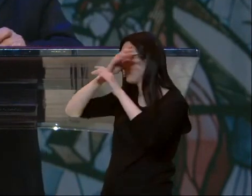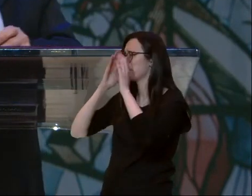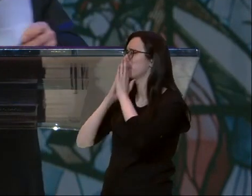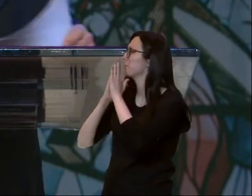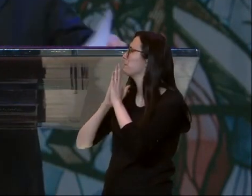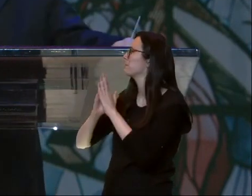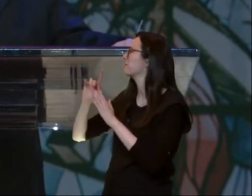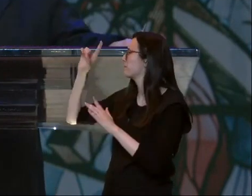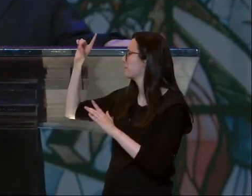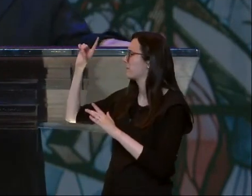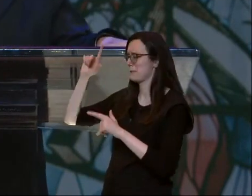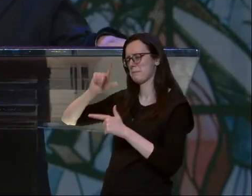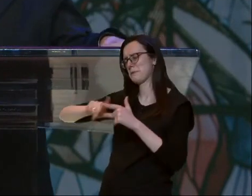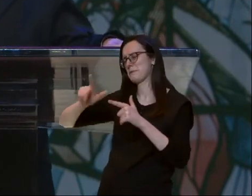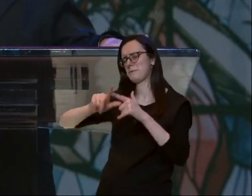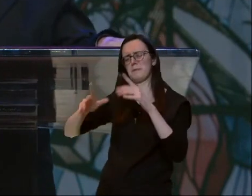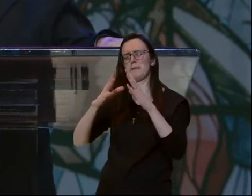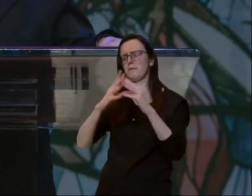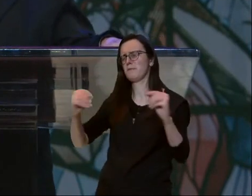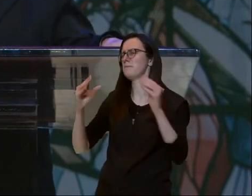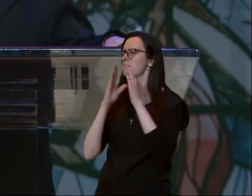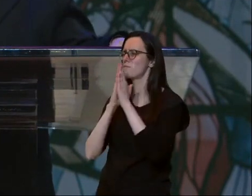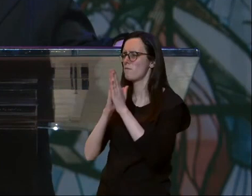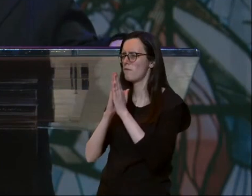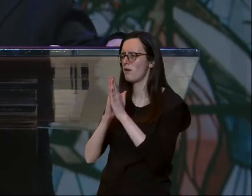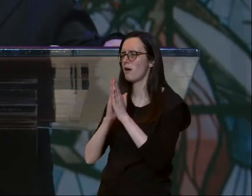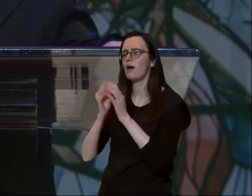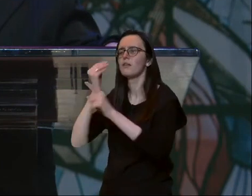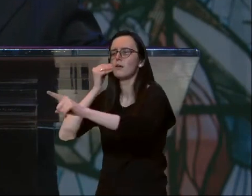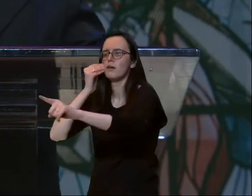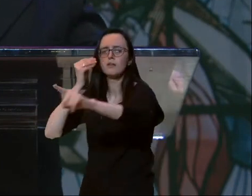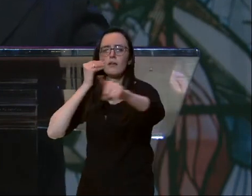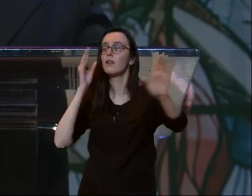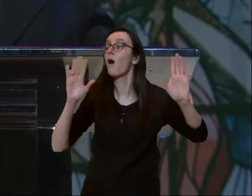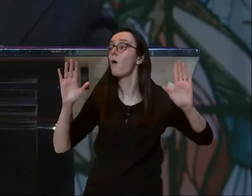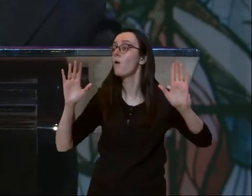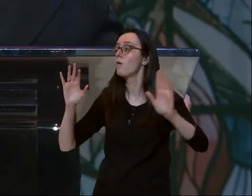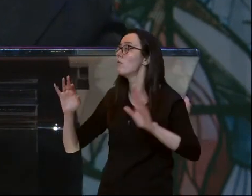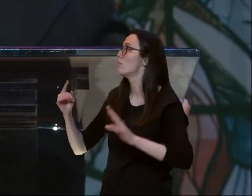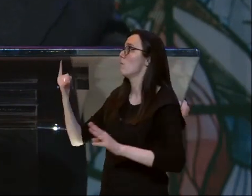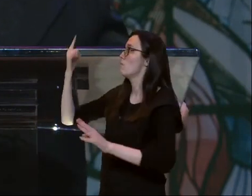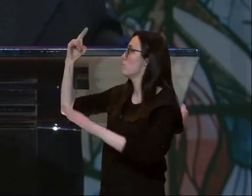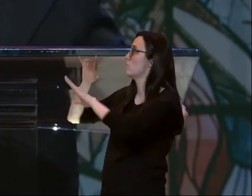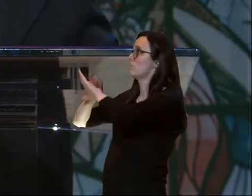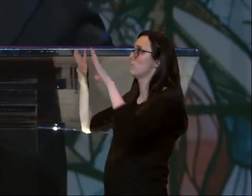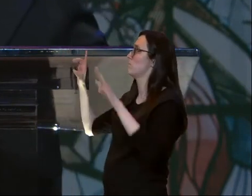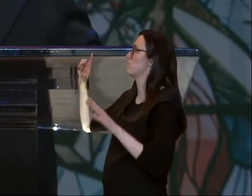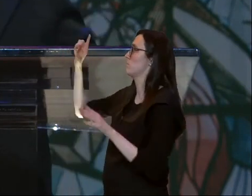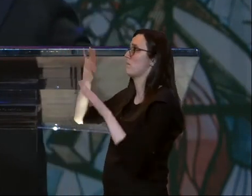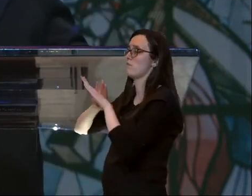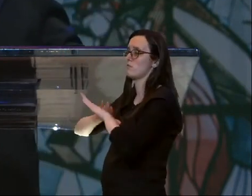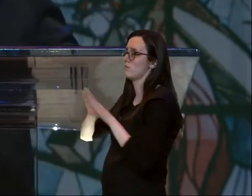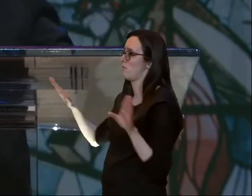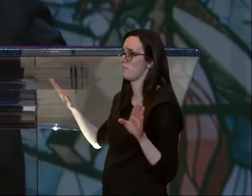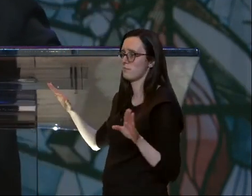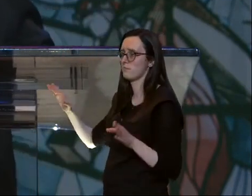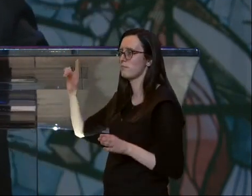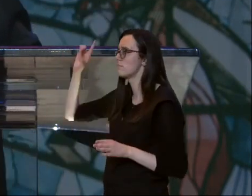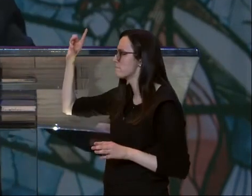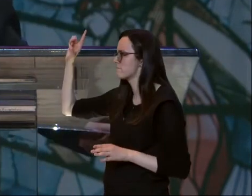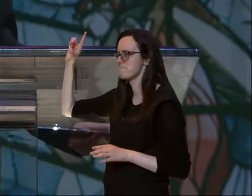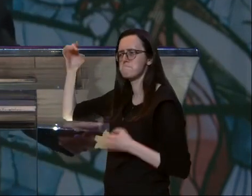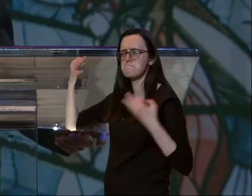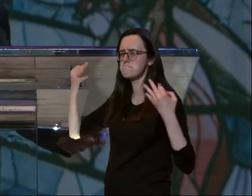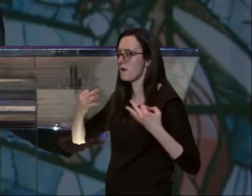procurando solução em A, B ou C. Há um só Deus e um só